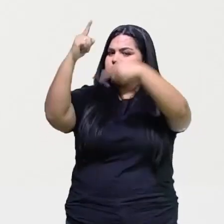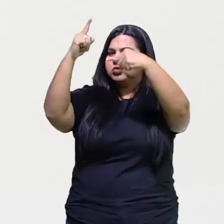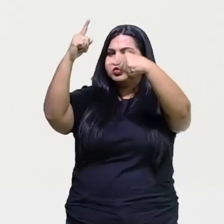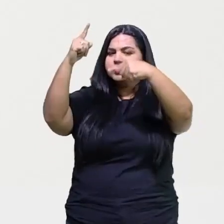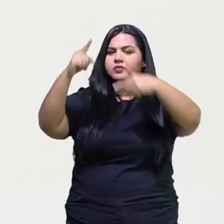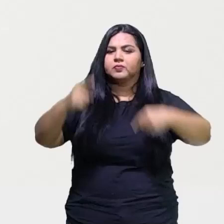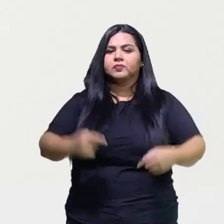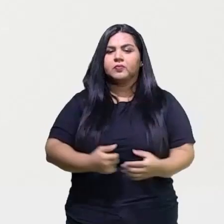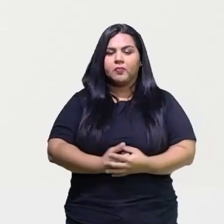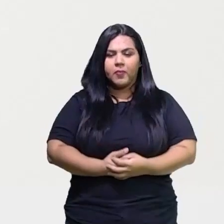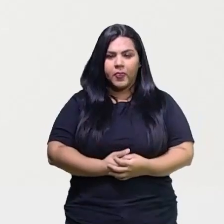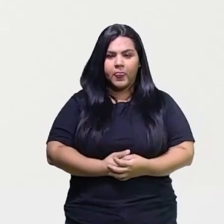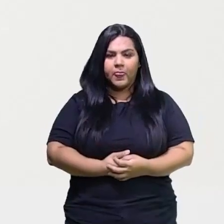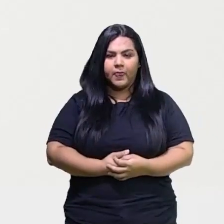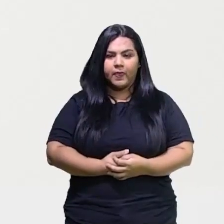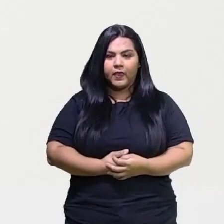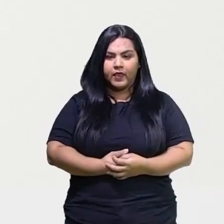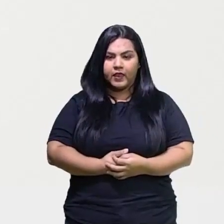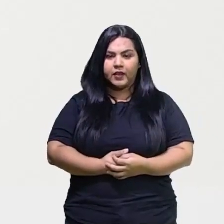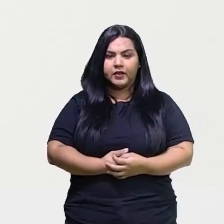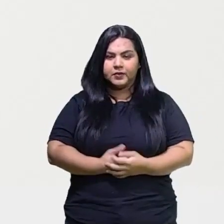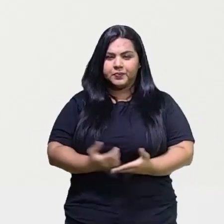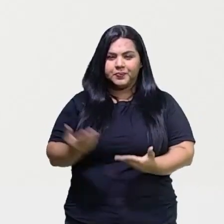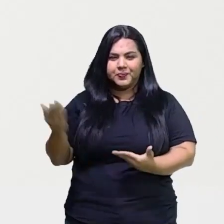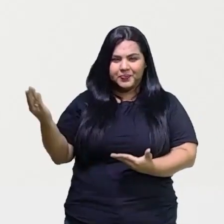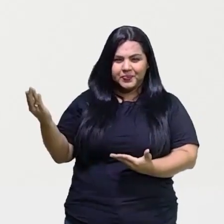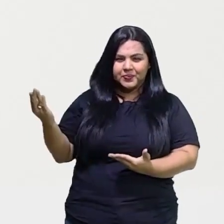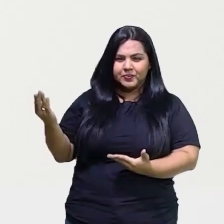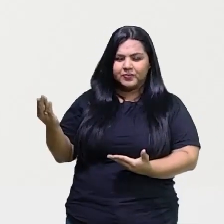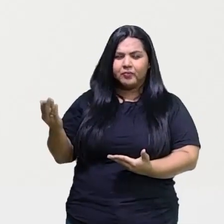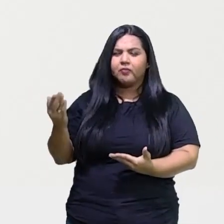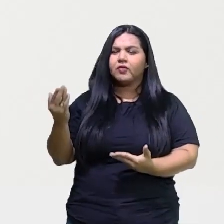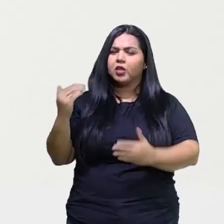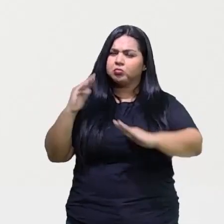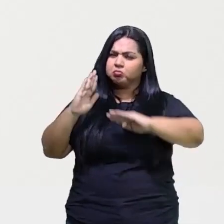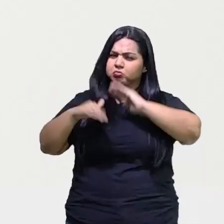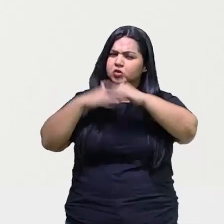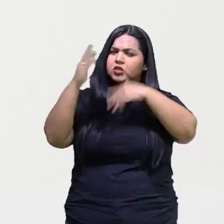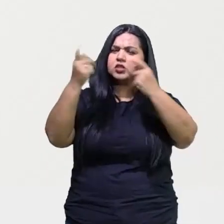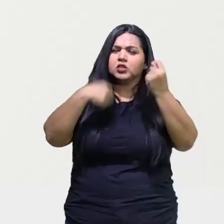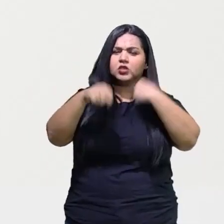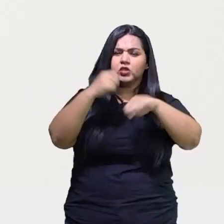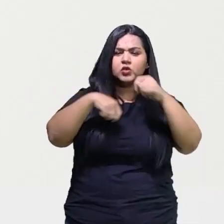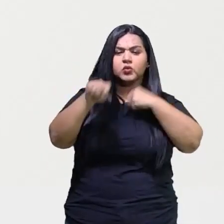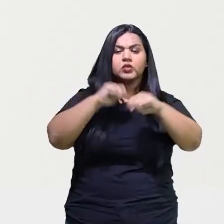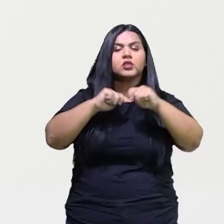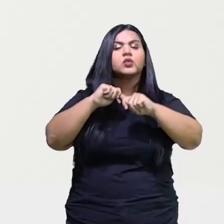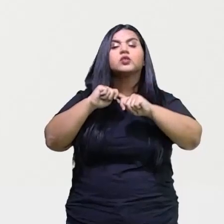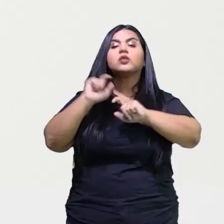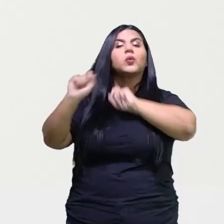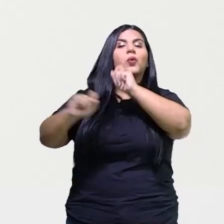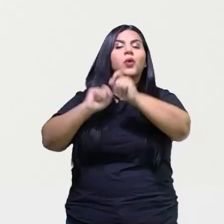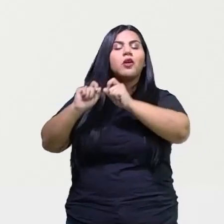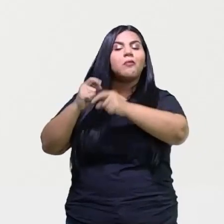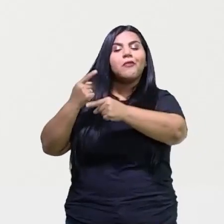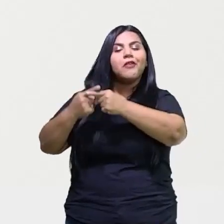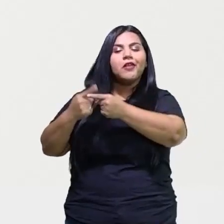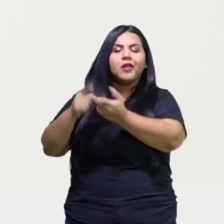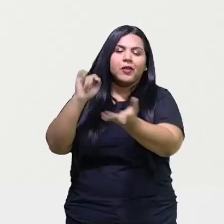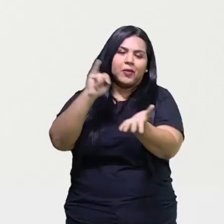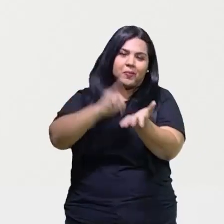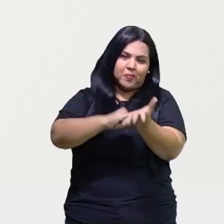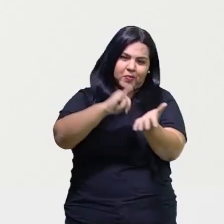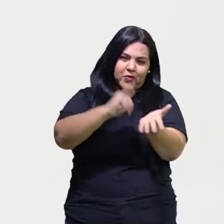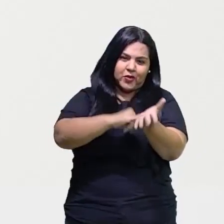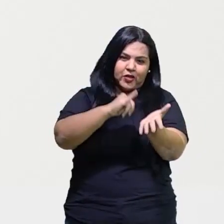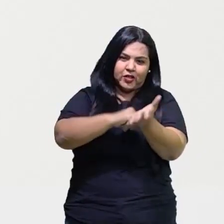pequena falhada. Isso vai gerar o enriquecimento e prosperidade econômica oriunda dos